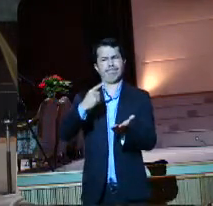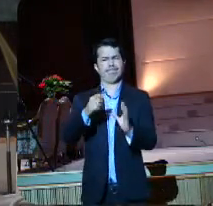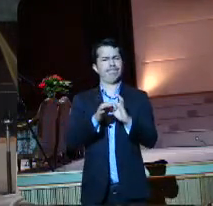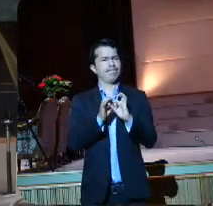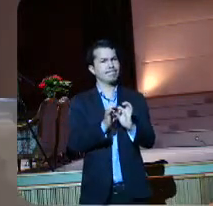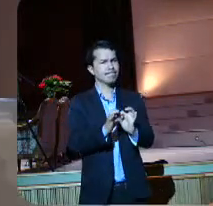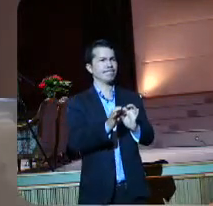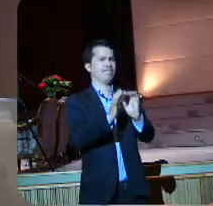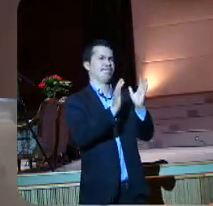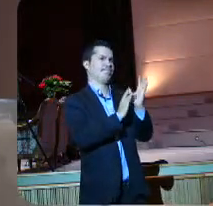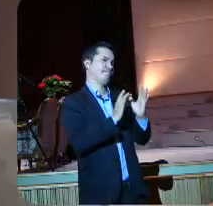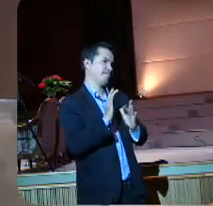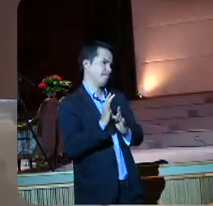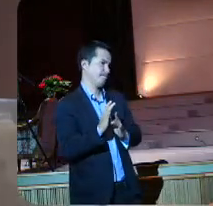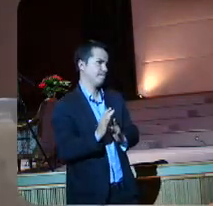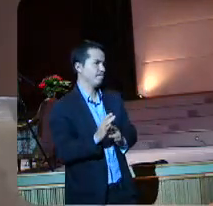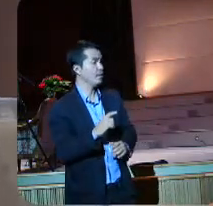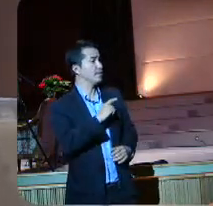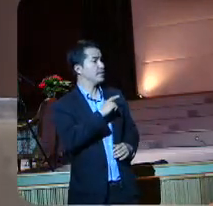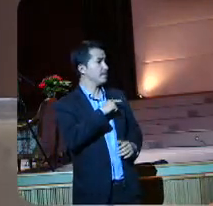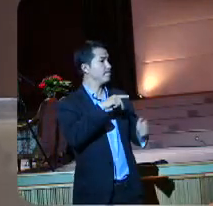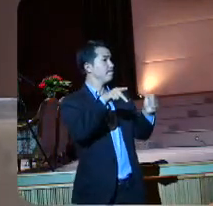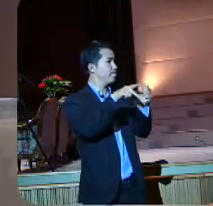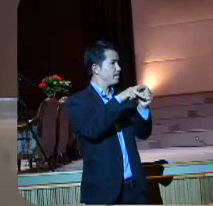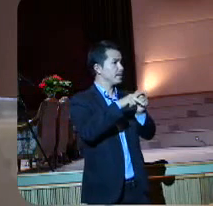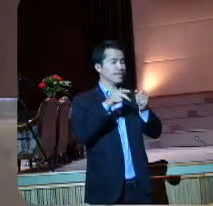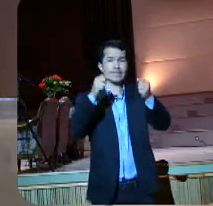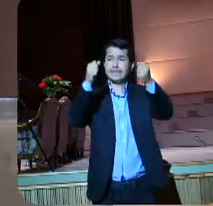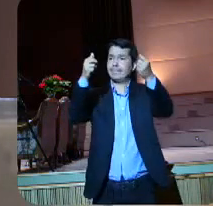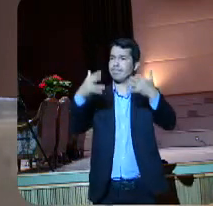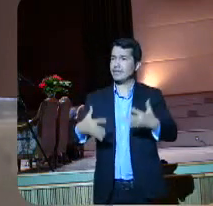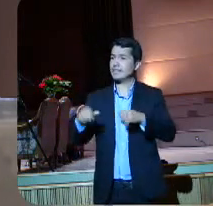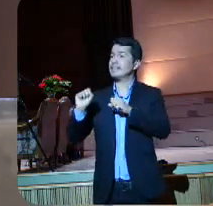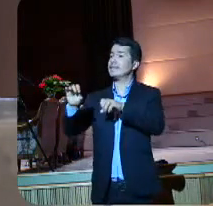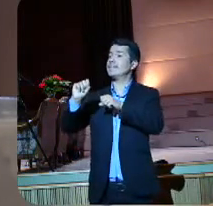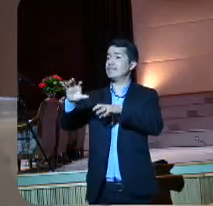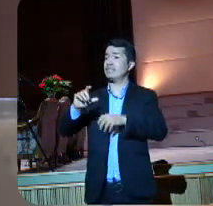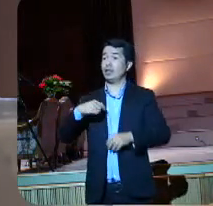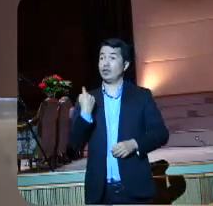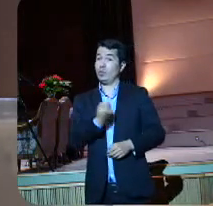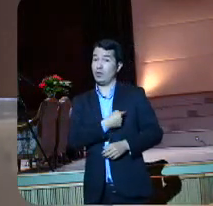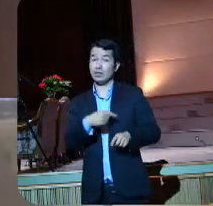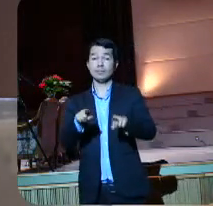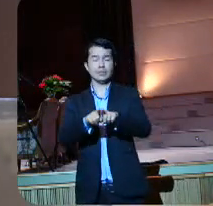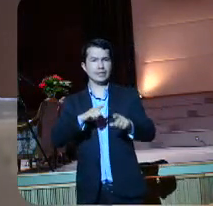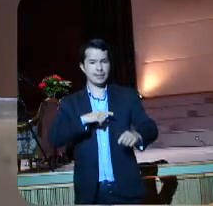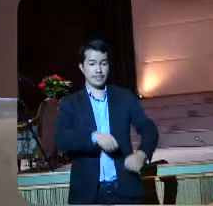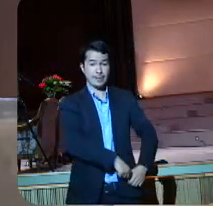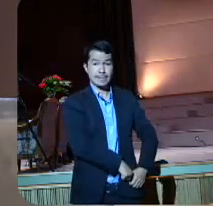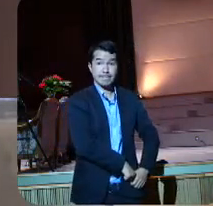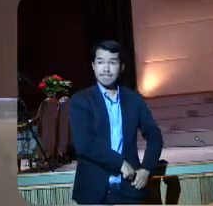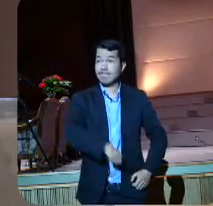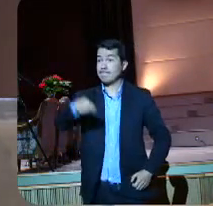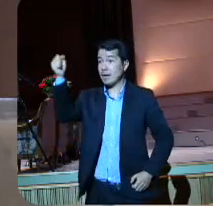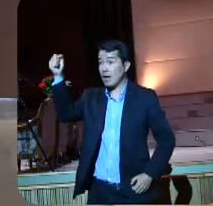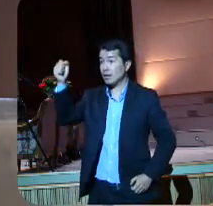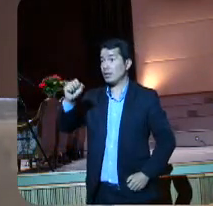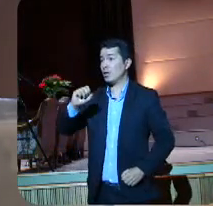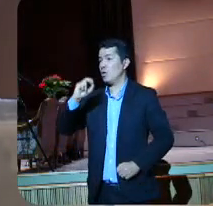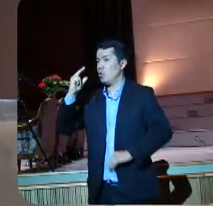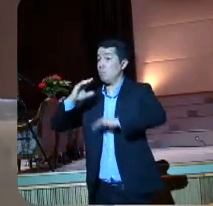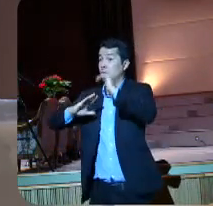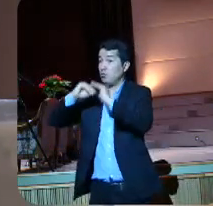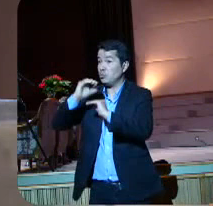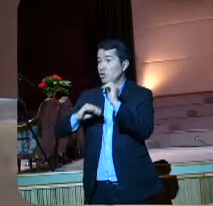vida. Ele vai aprender que não é com a espada que se vence, ele vai aprender que não é com a força